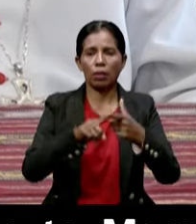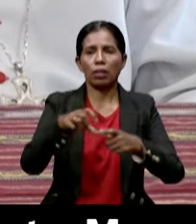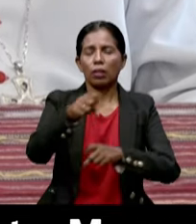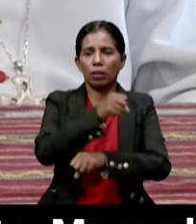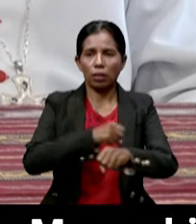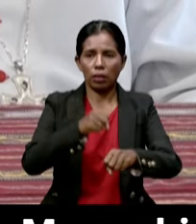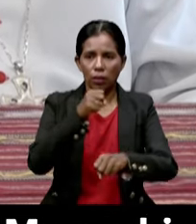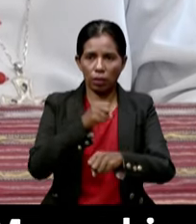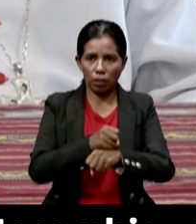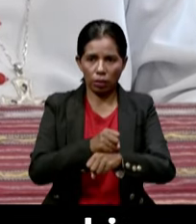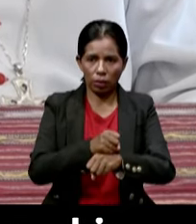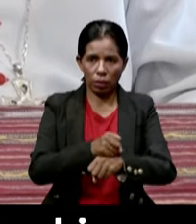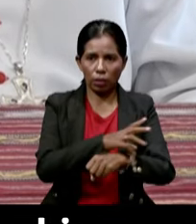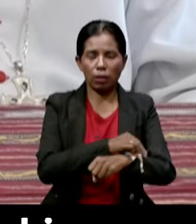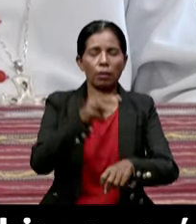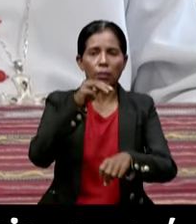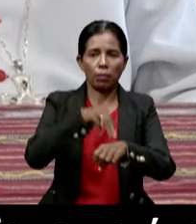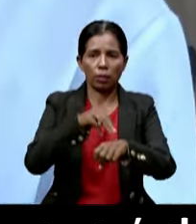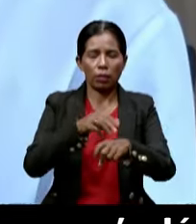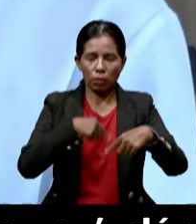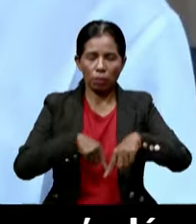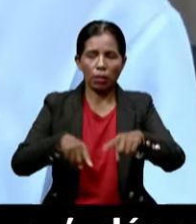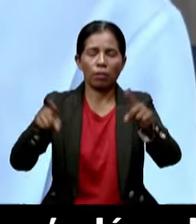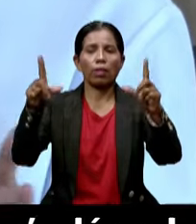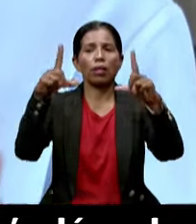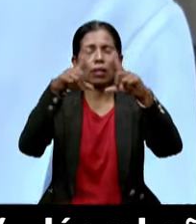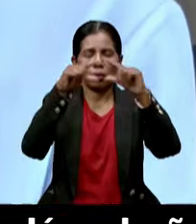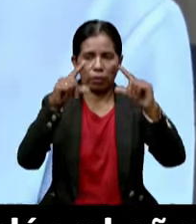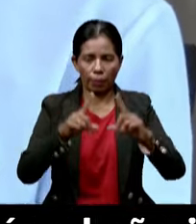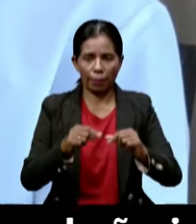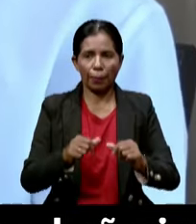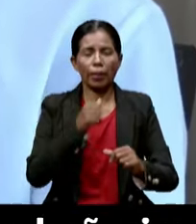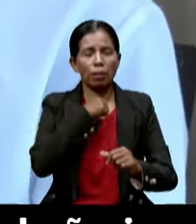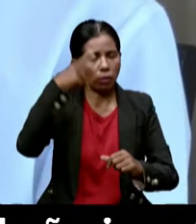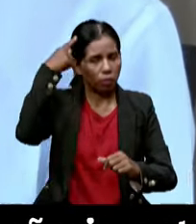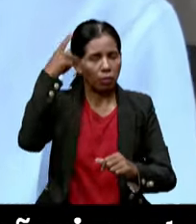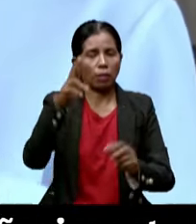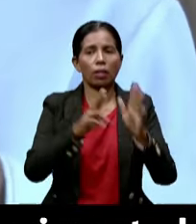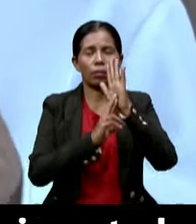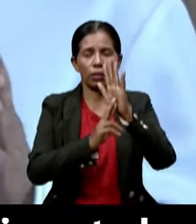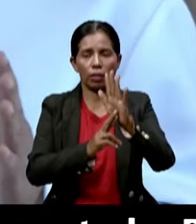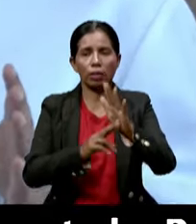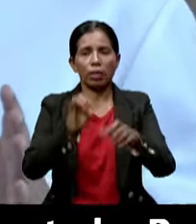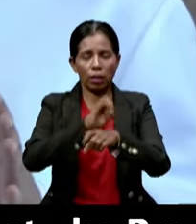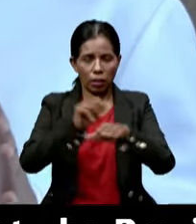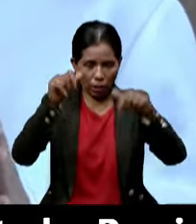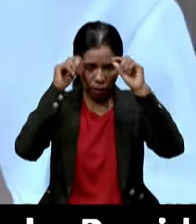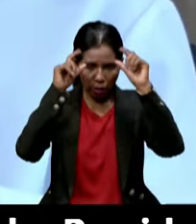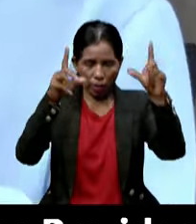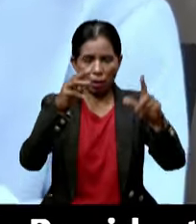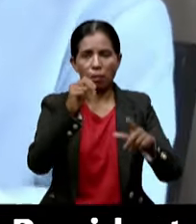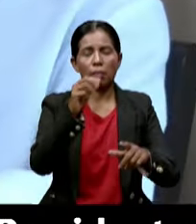Singapura, antes de regressar para Roma. Tira informação, Dom Virgílio, no representante Vaticano e Timor-Leste, Marcos